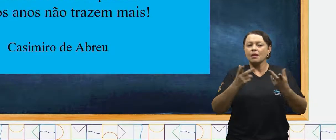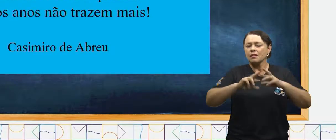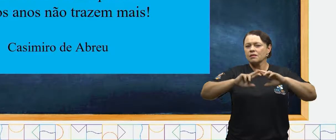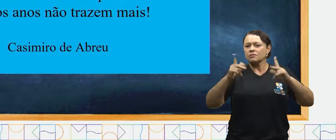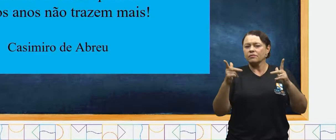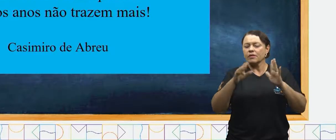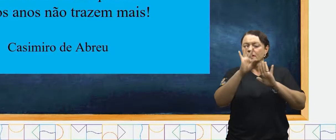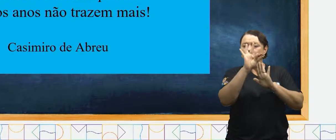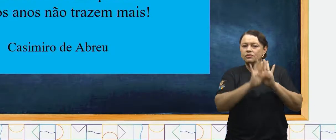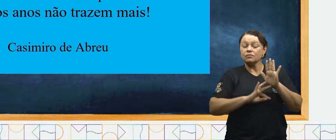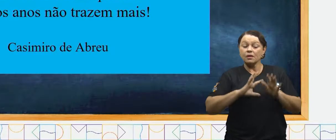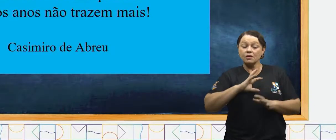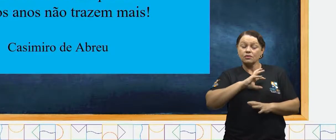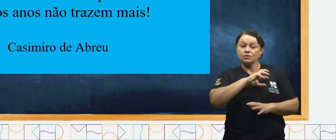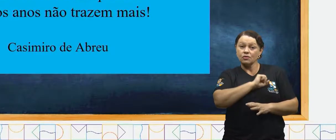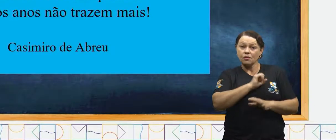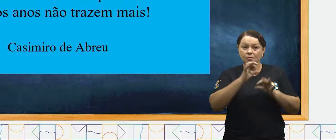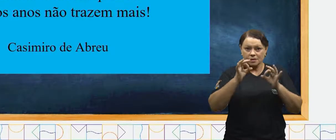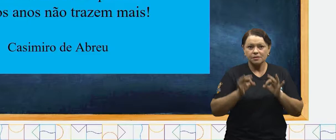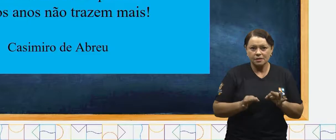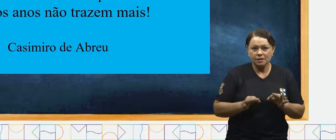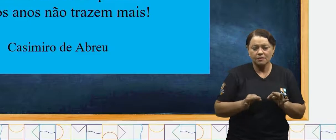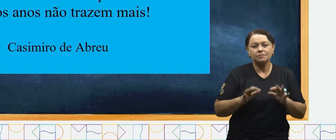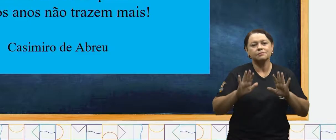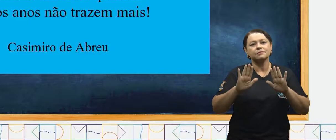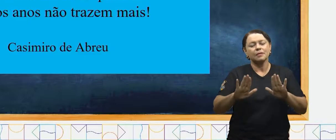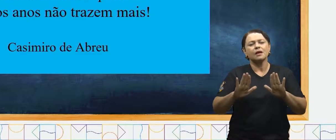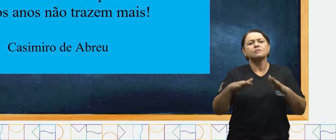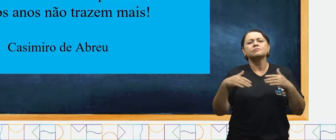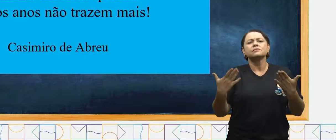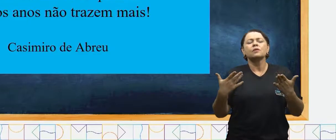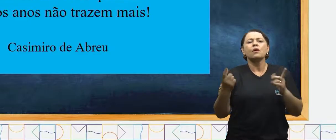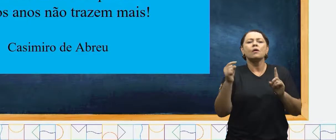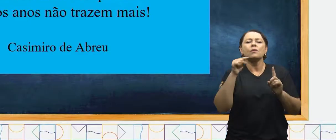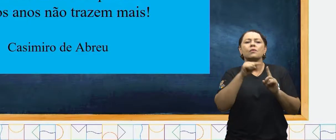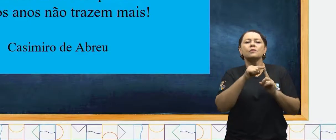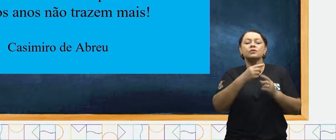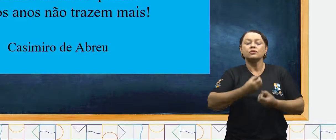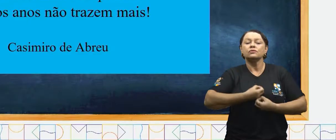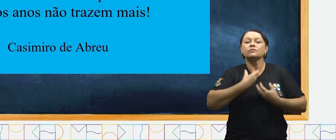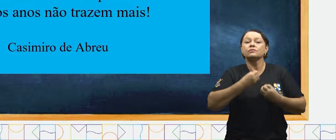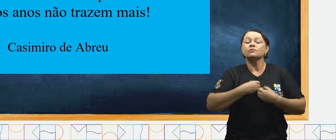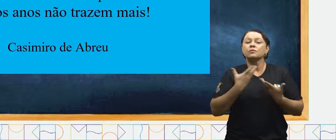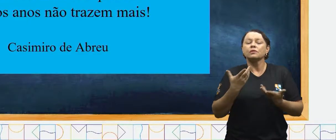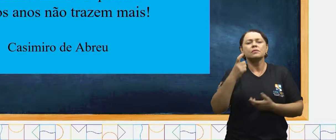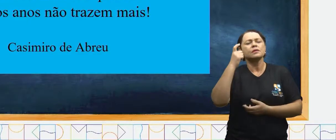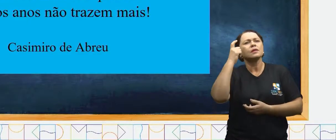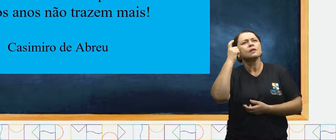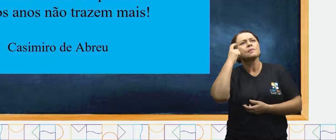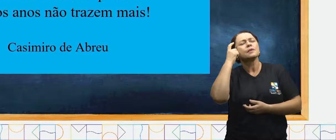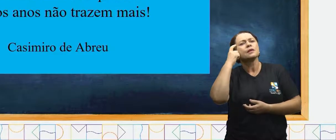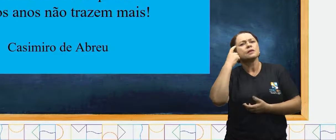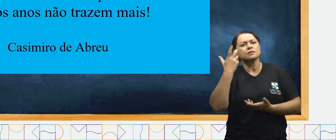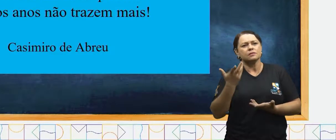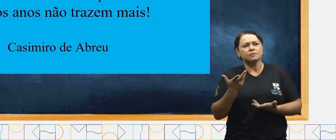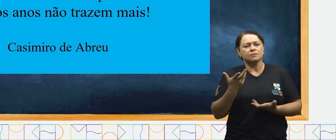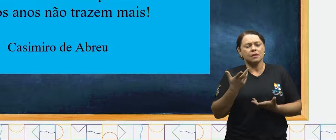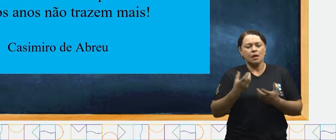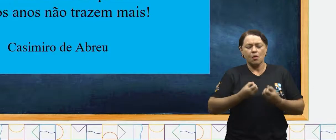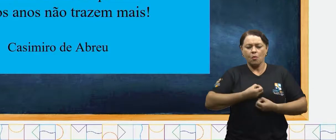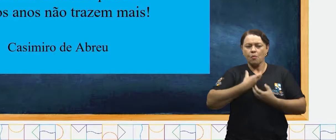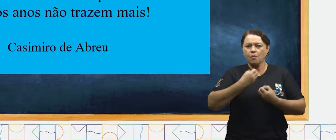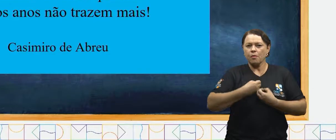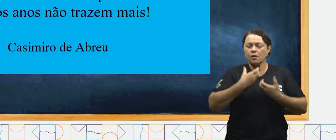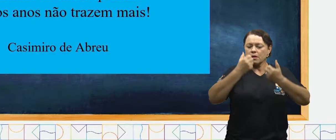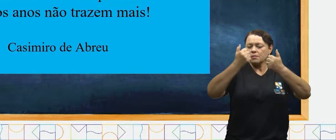certo? Qual o objetivo do poema? Pense aí, o poema fala de saudades. É